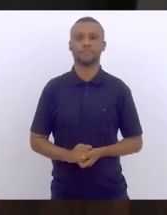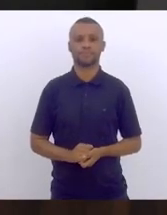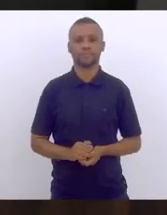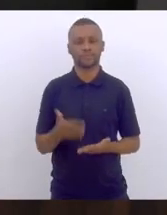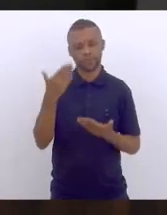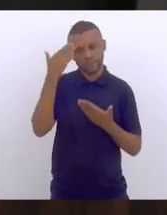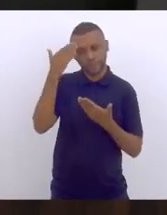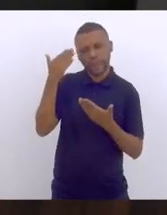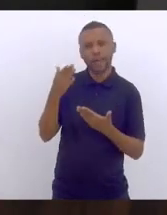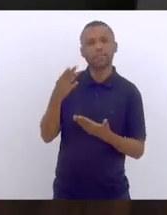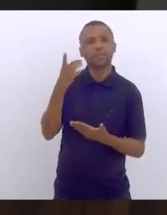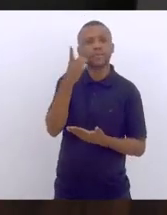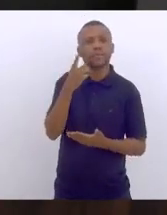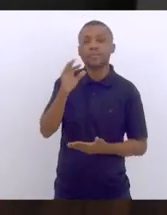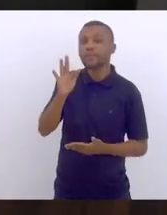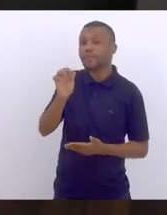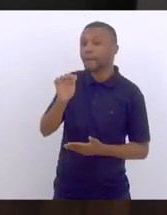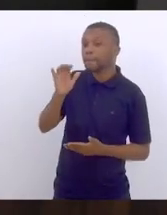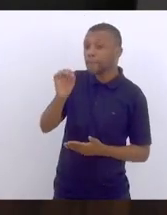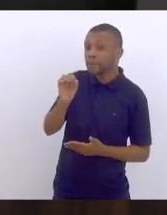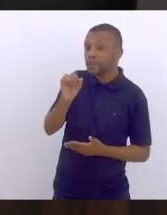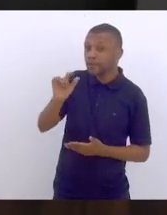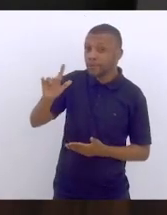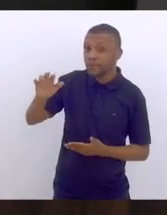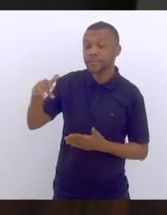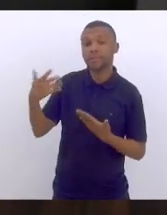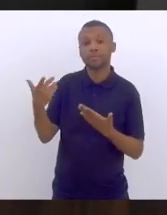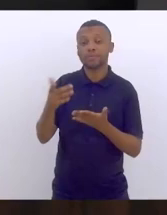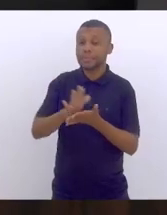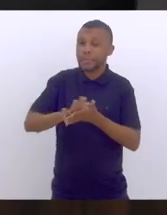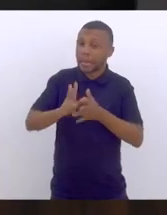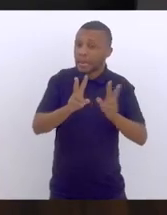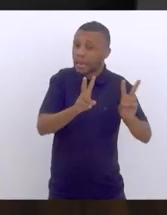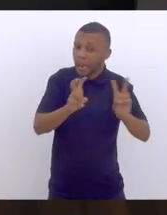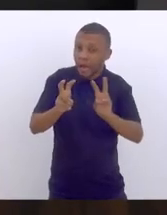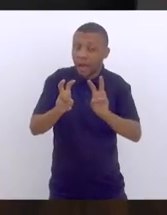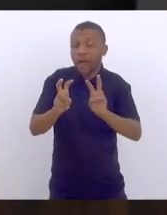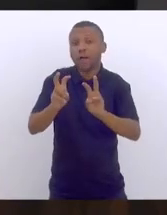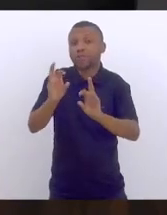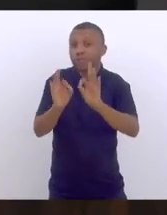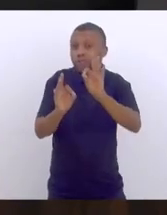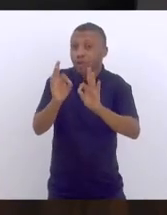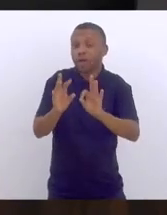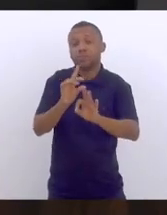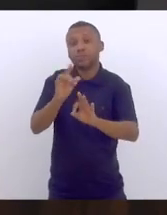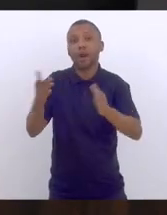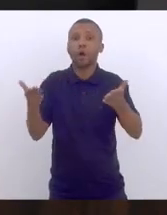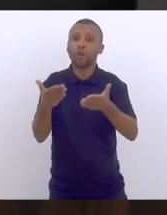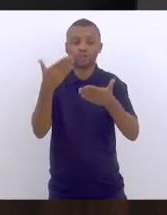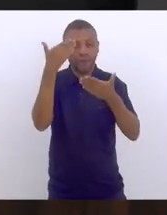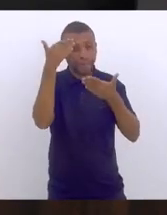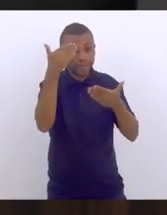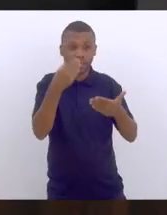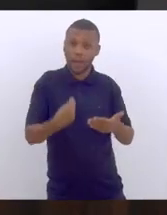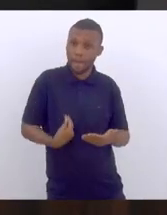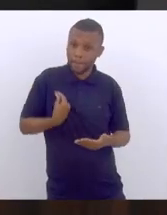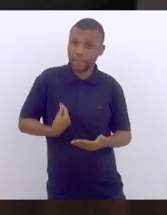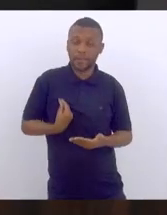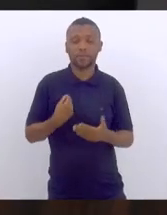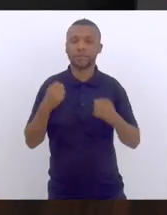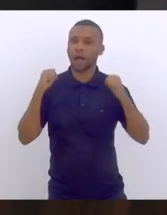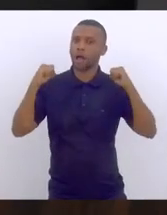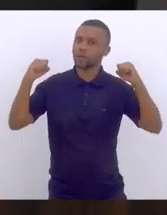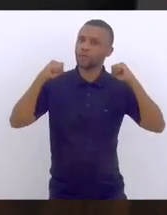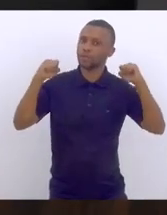Fábio Silva. Bom, em não havendo mais nada a tratar na ordem do dia, eu agradeço a presença das